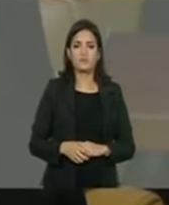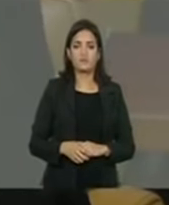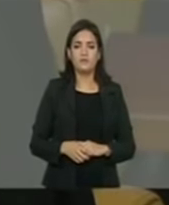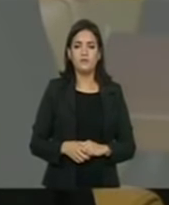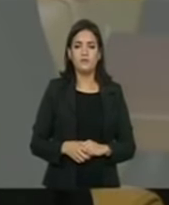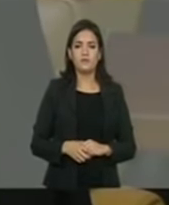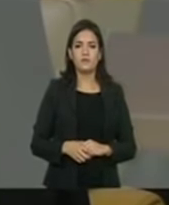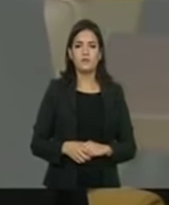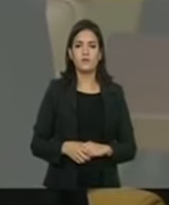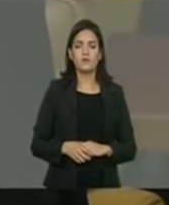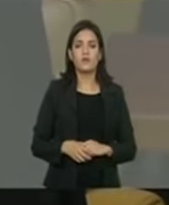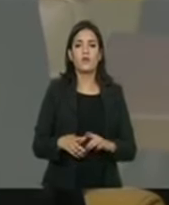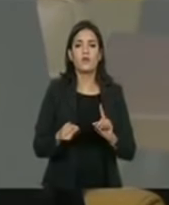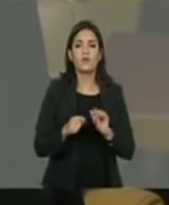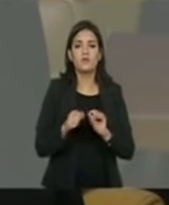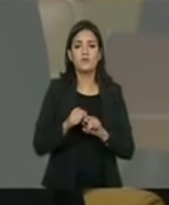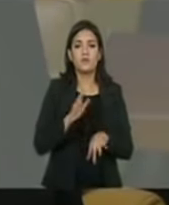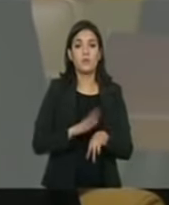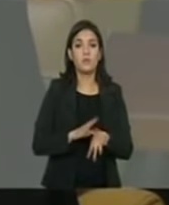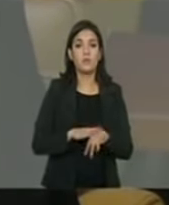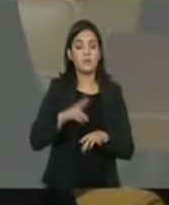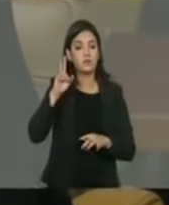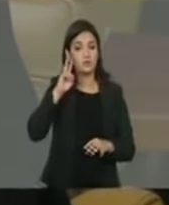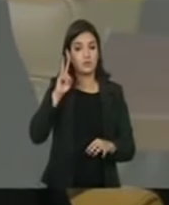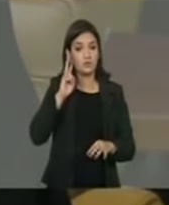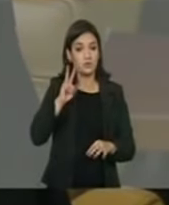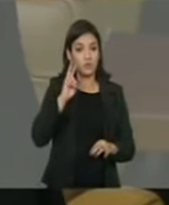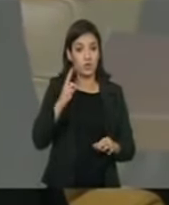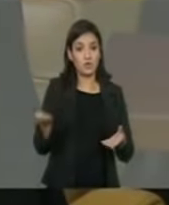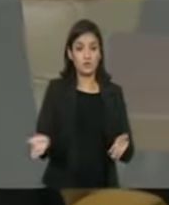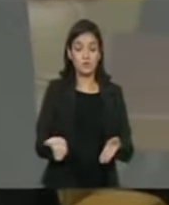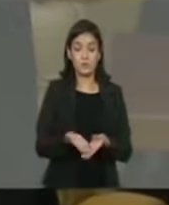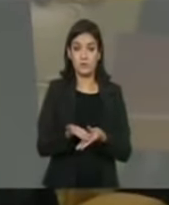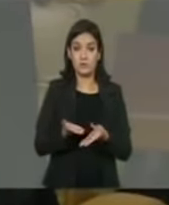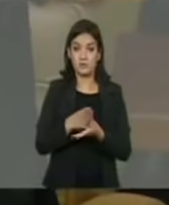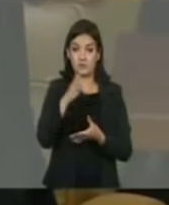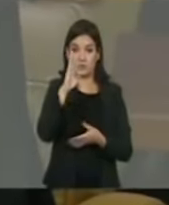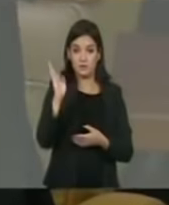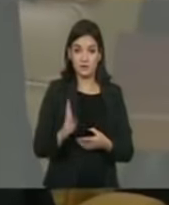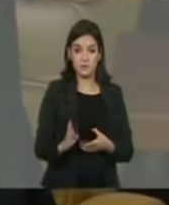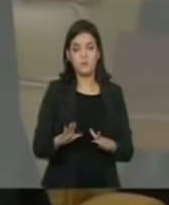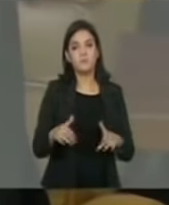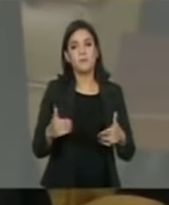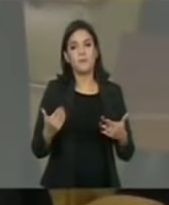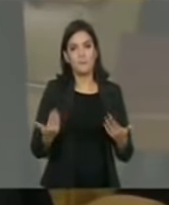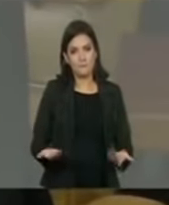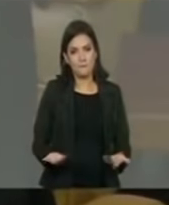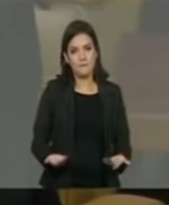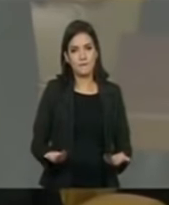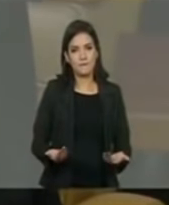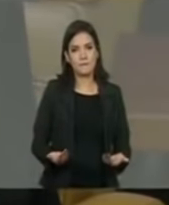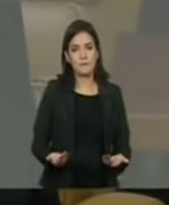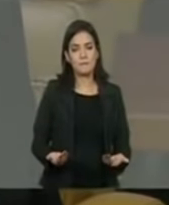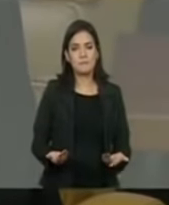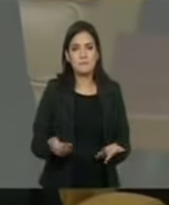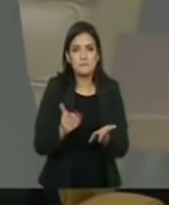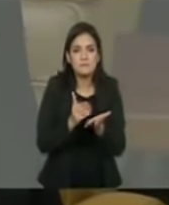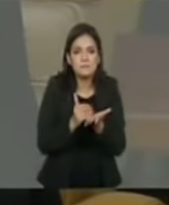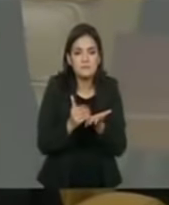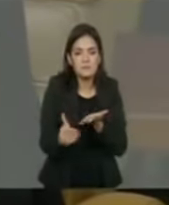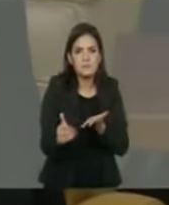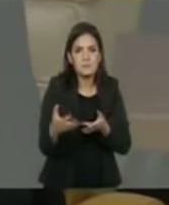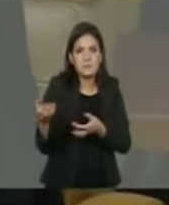consagrar em dado momento histórico do processo político brasileiro portanto logo no início do estado novo